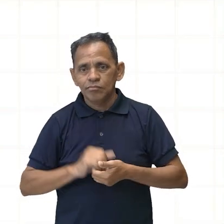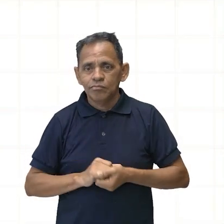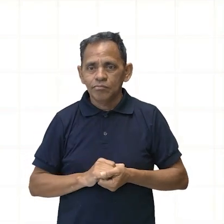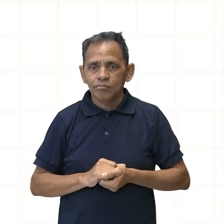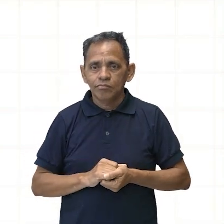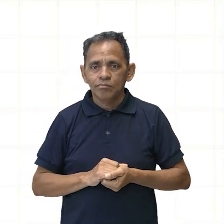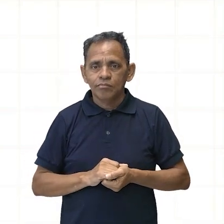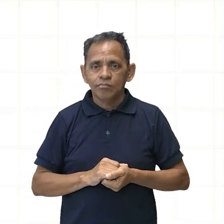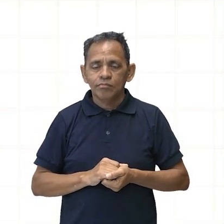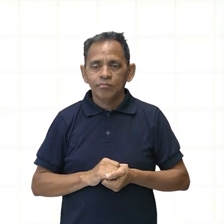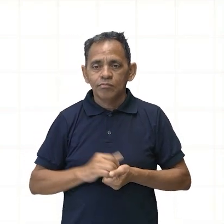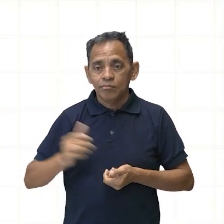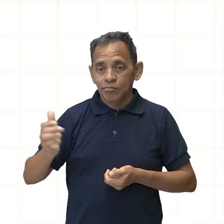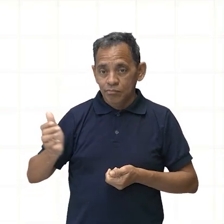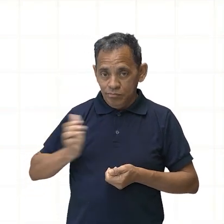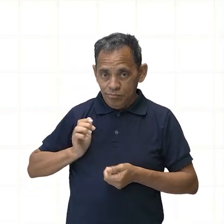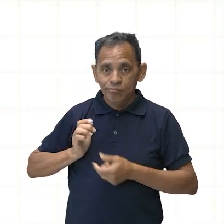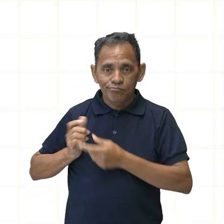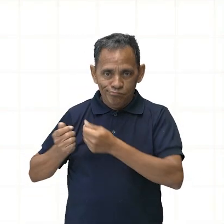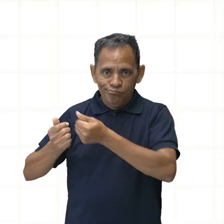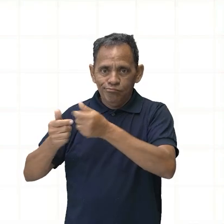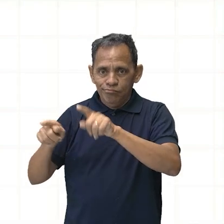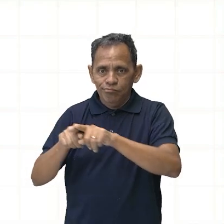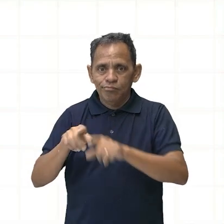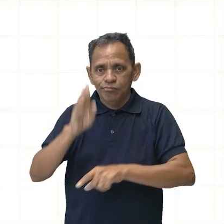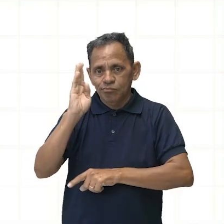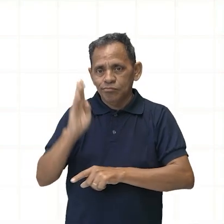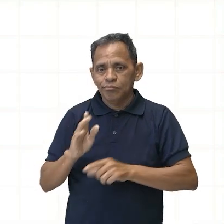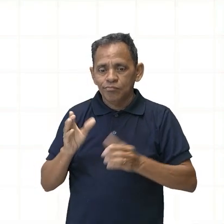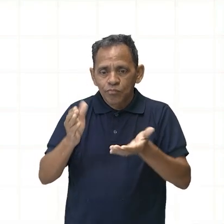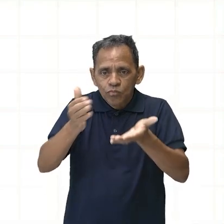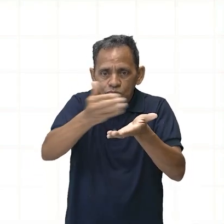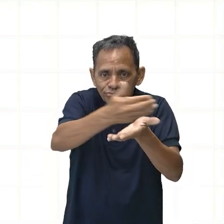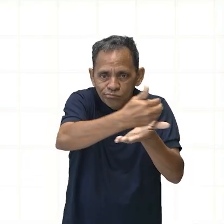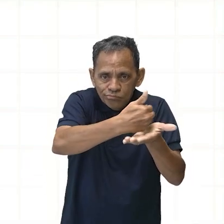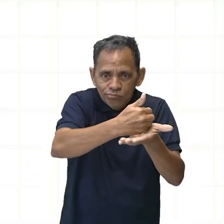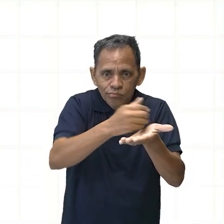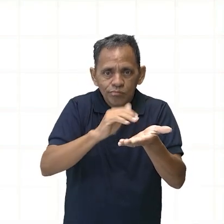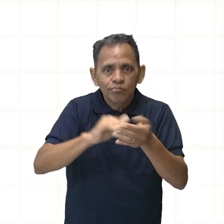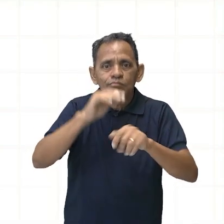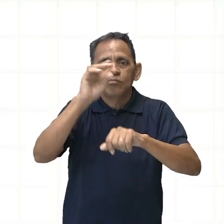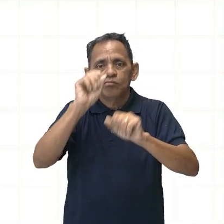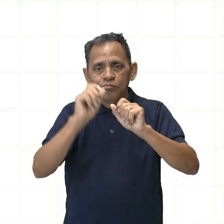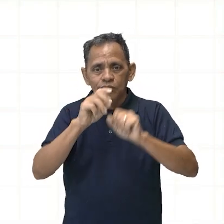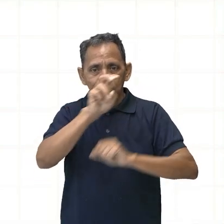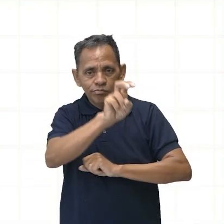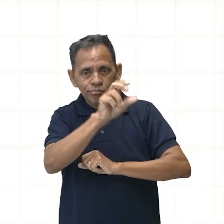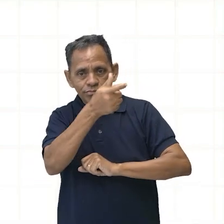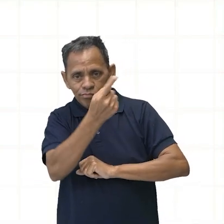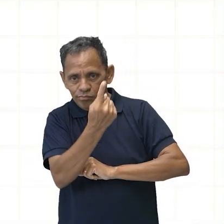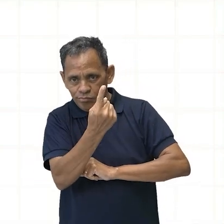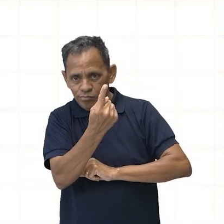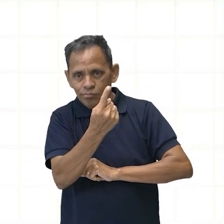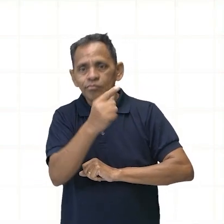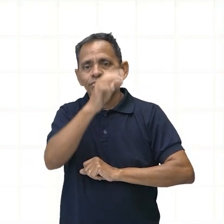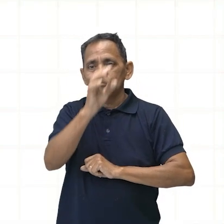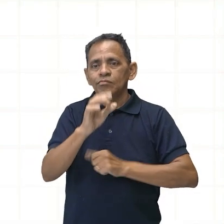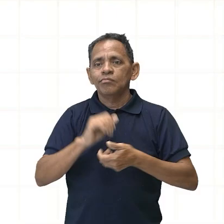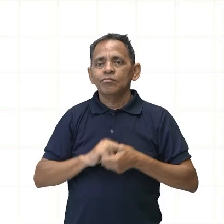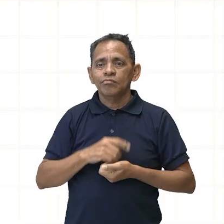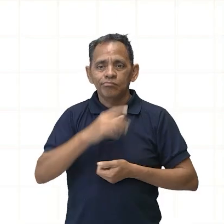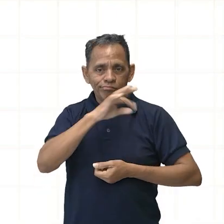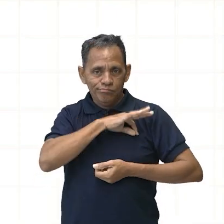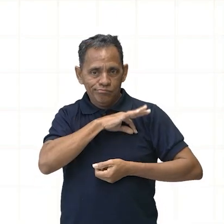Os 10% mais ricos da população aqui no Brasil concentram mais de 51% da renda, mostrando que